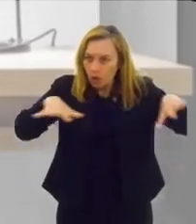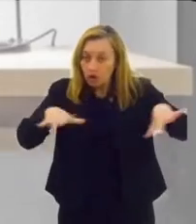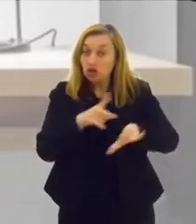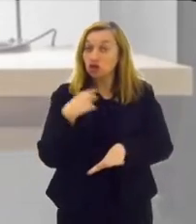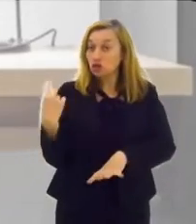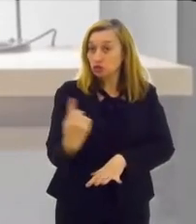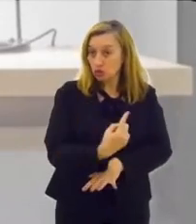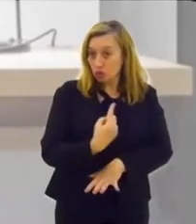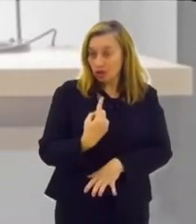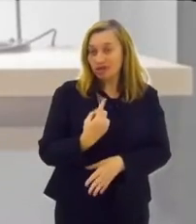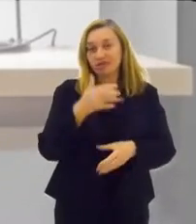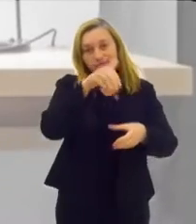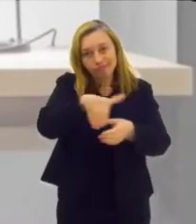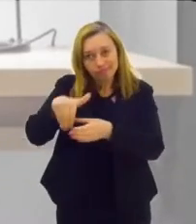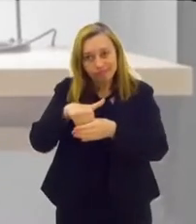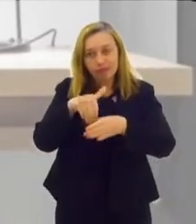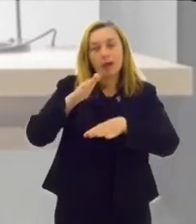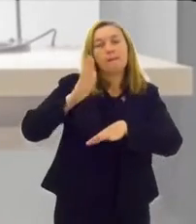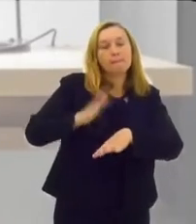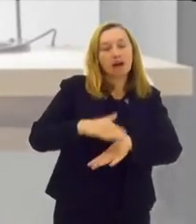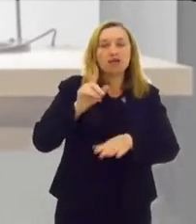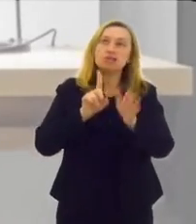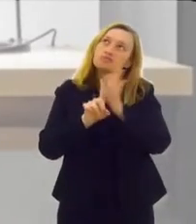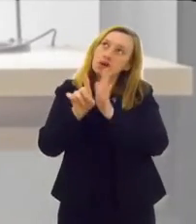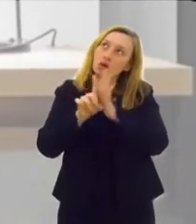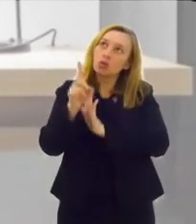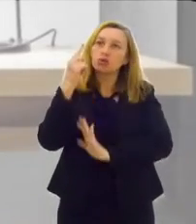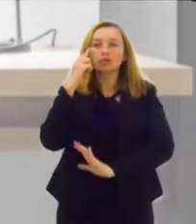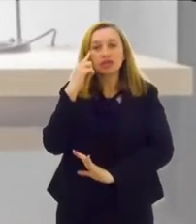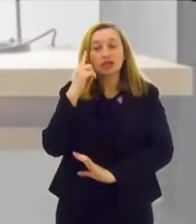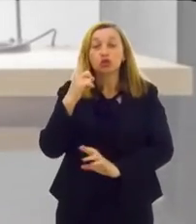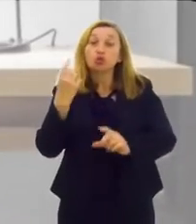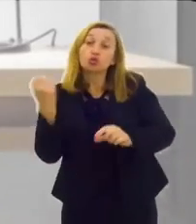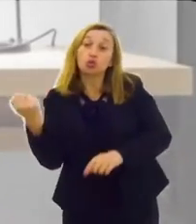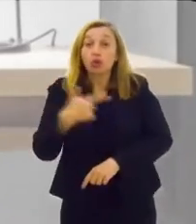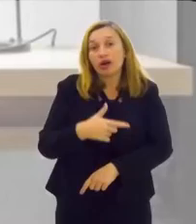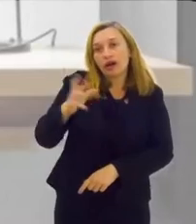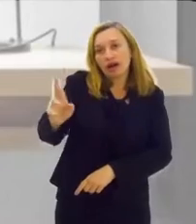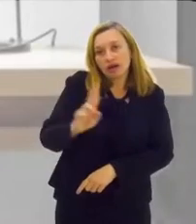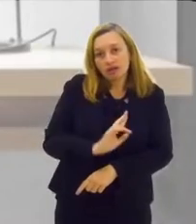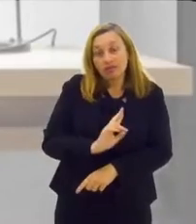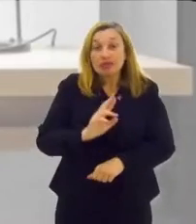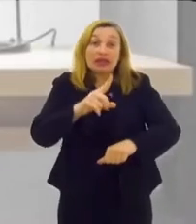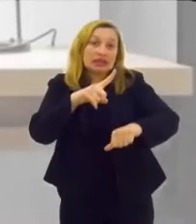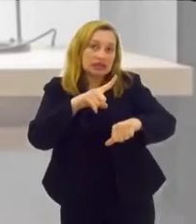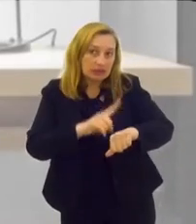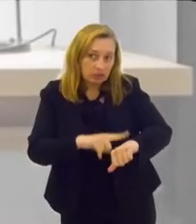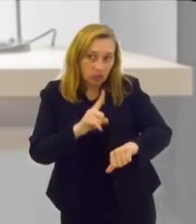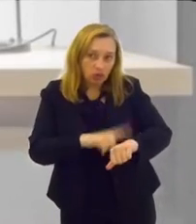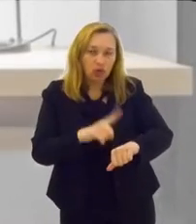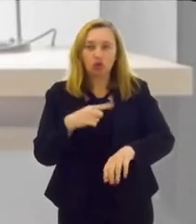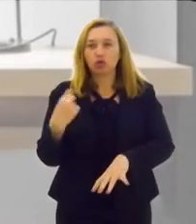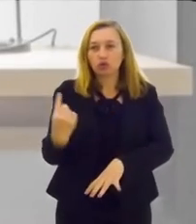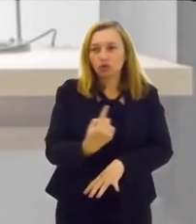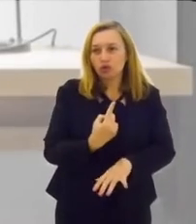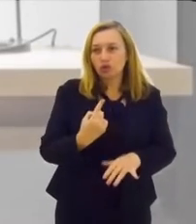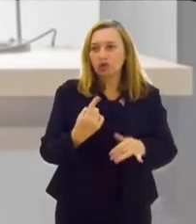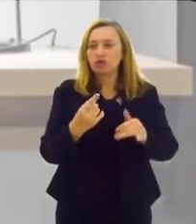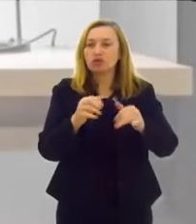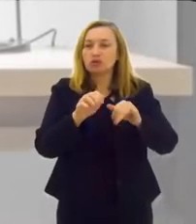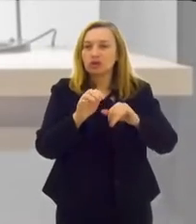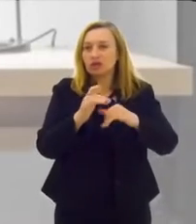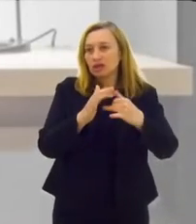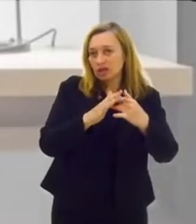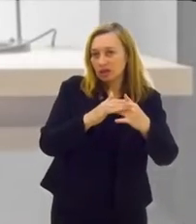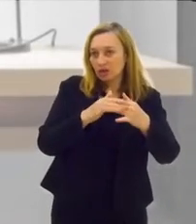nós, eleitores, acabamos ficando com mais perguntas do que respostas, não é? E é nesse momento que o nosso canal